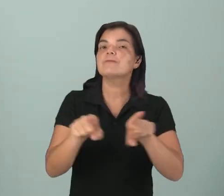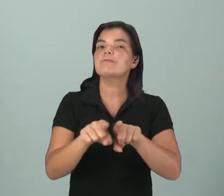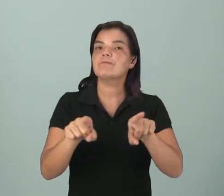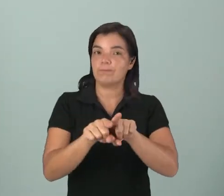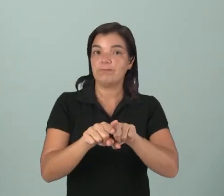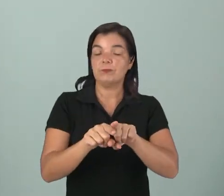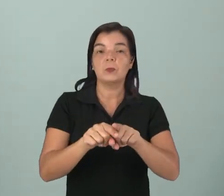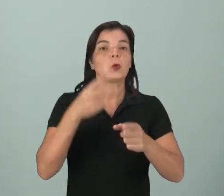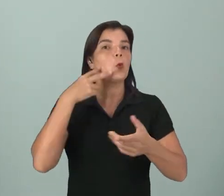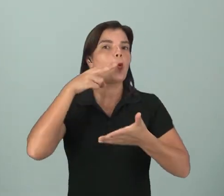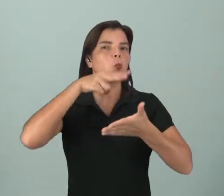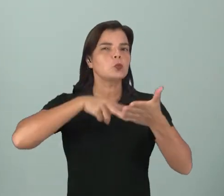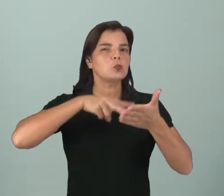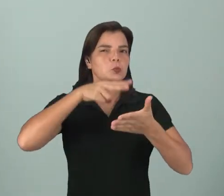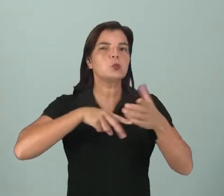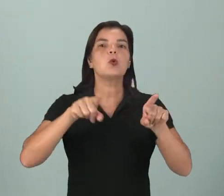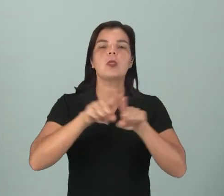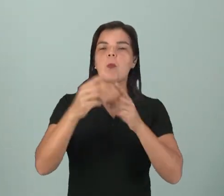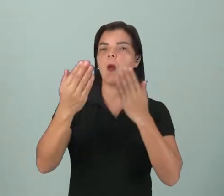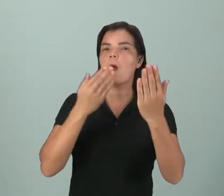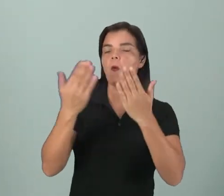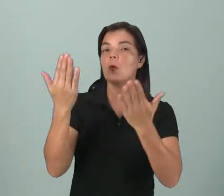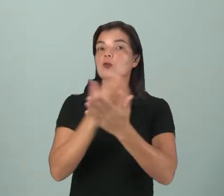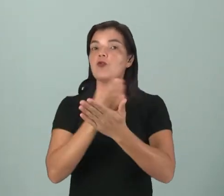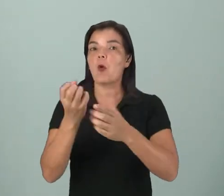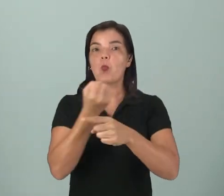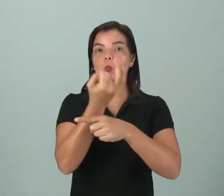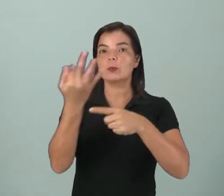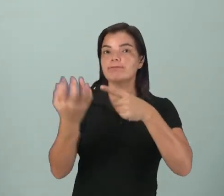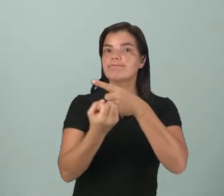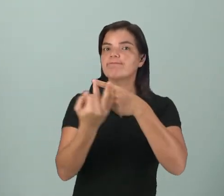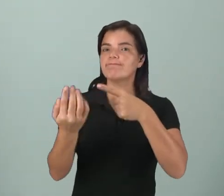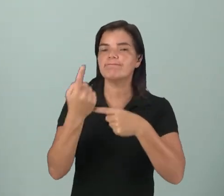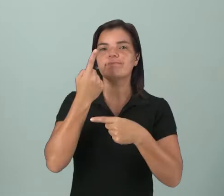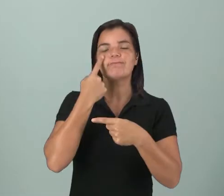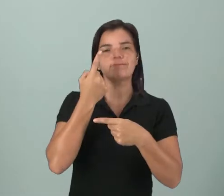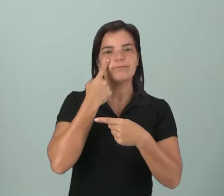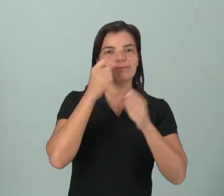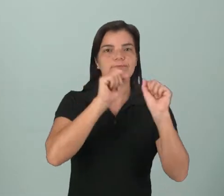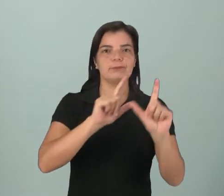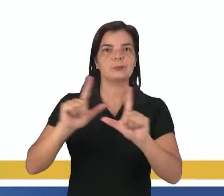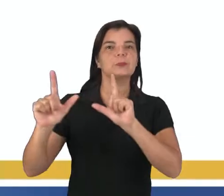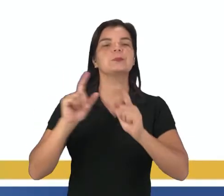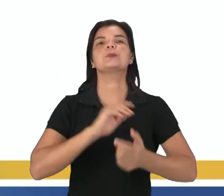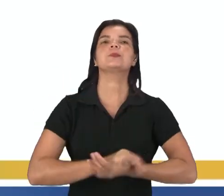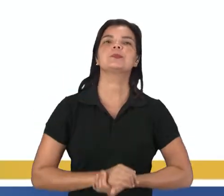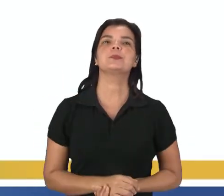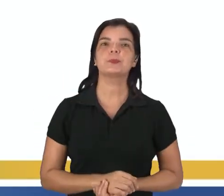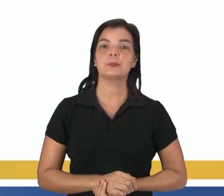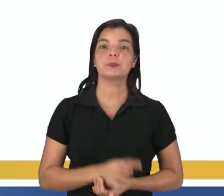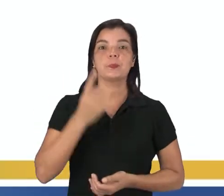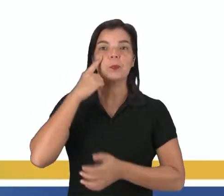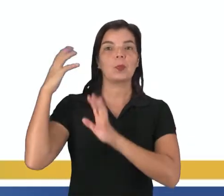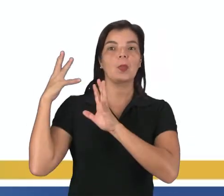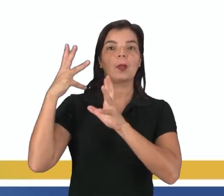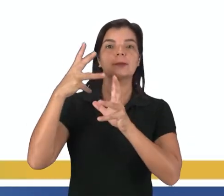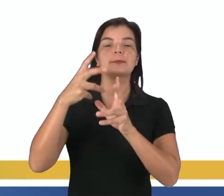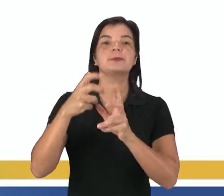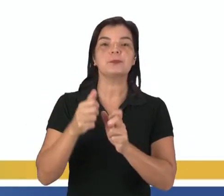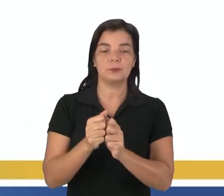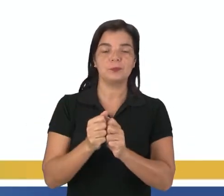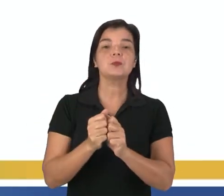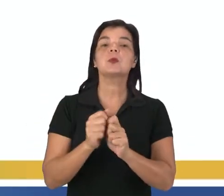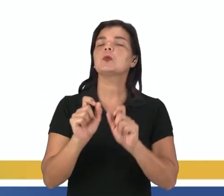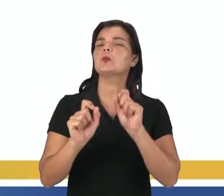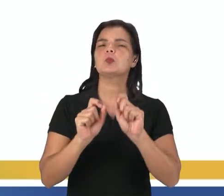sobre a leitura e comparação de algumas frações. Então acompanhe comigo aí na sua tela. Bom, vamos relembrar um